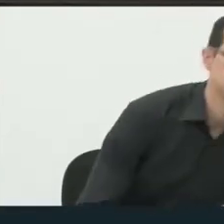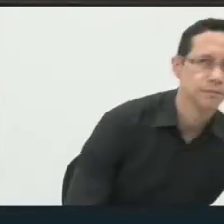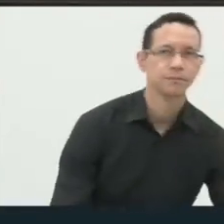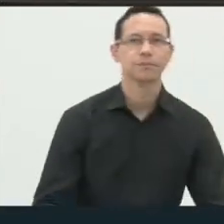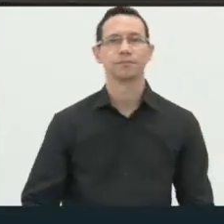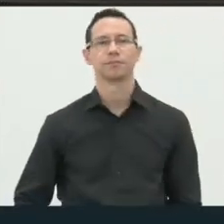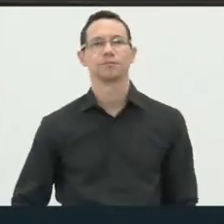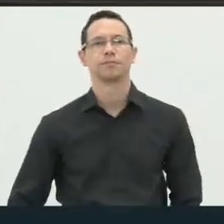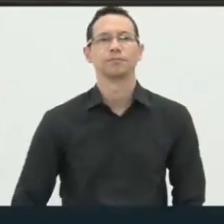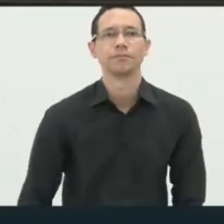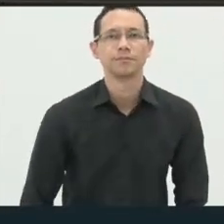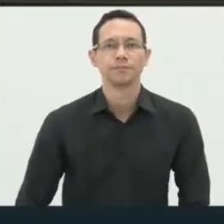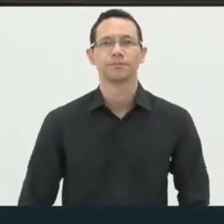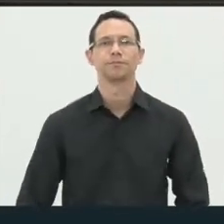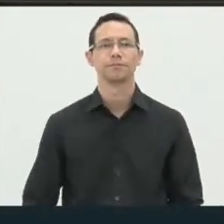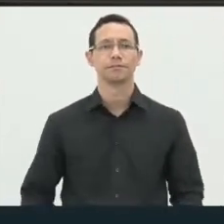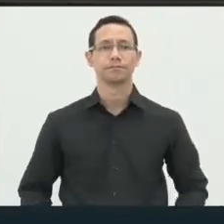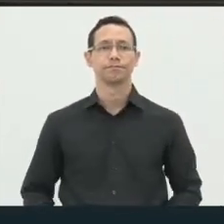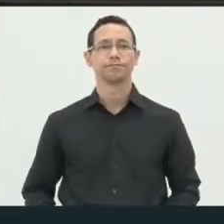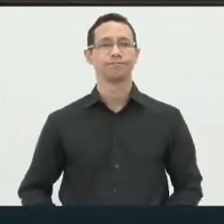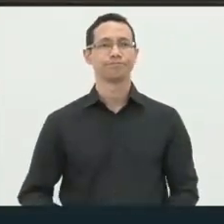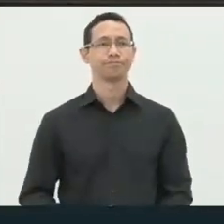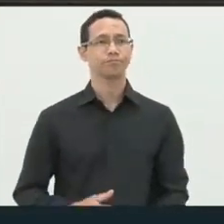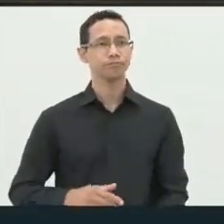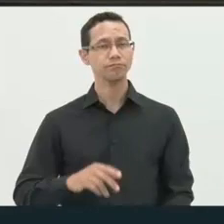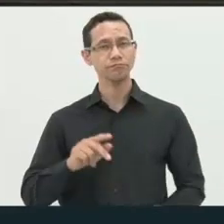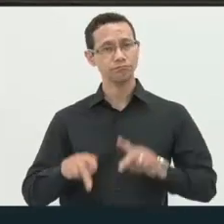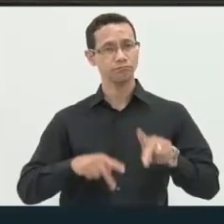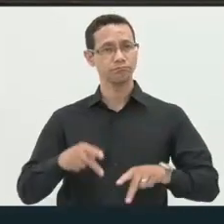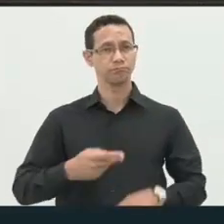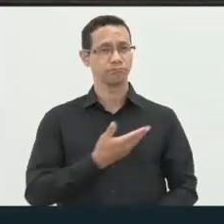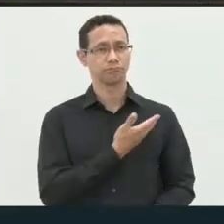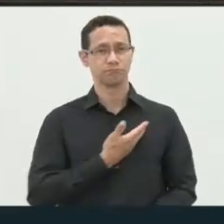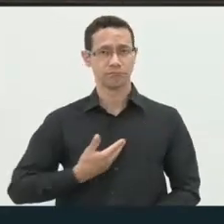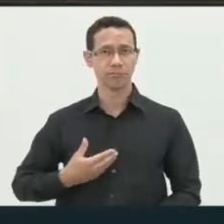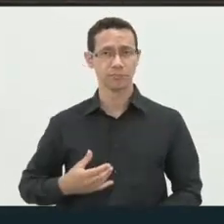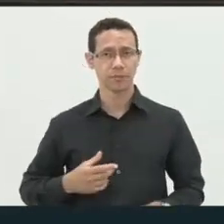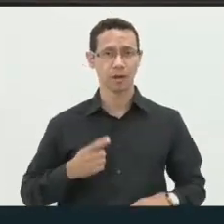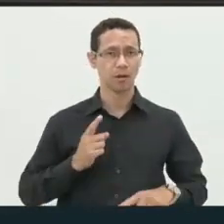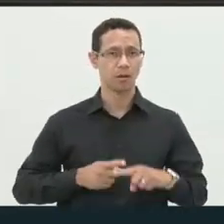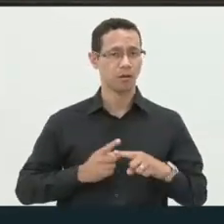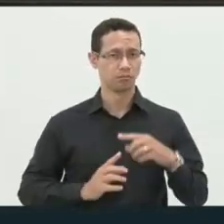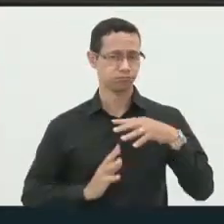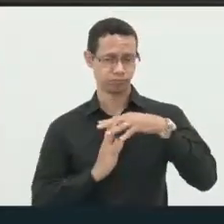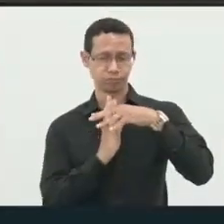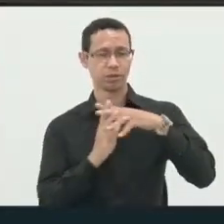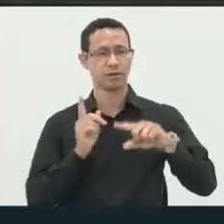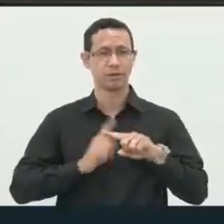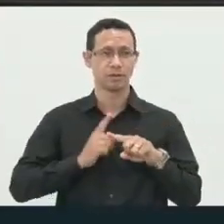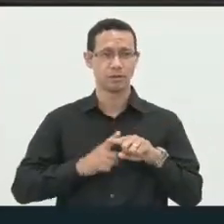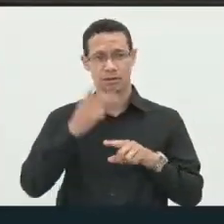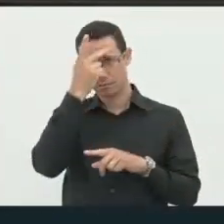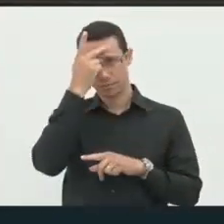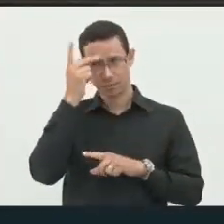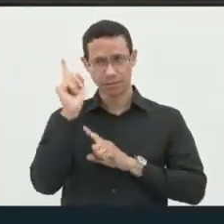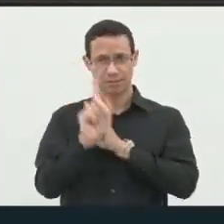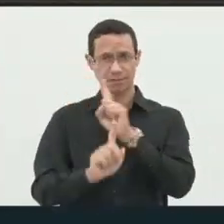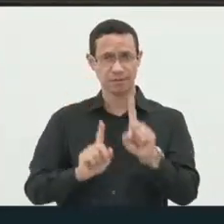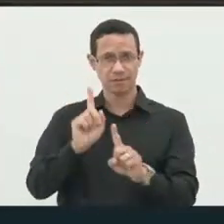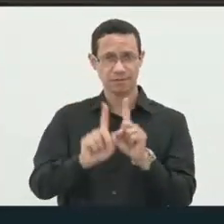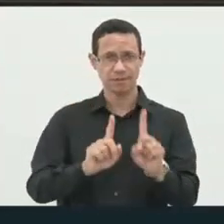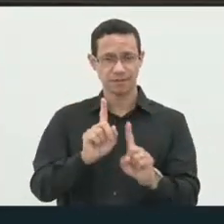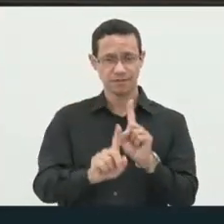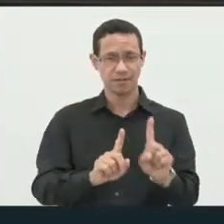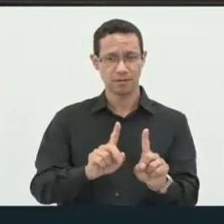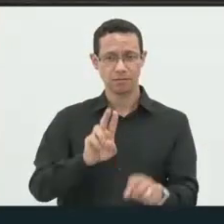porque essas pessoas Elas serão levadas para Upa ali no São João ou para o hmu e assim